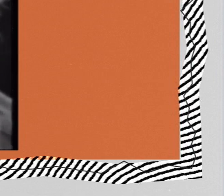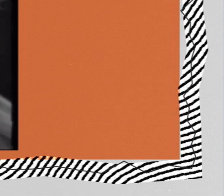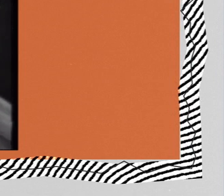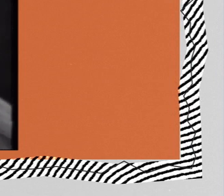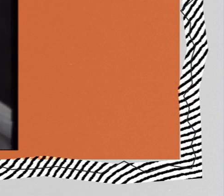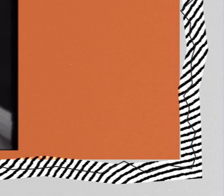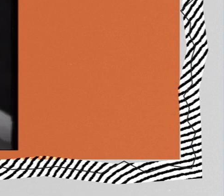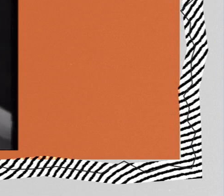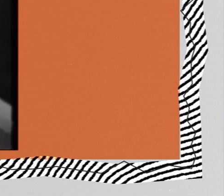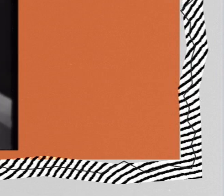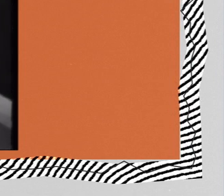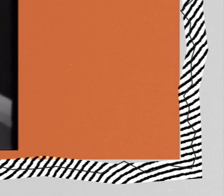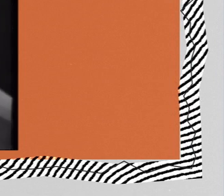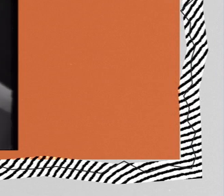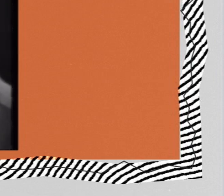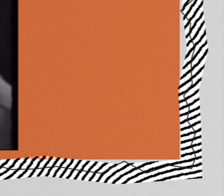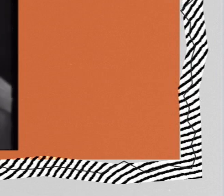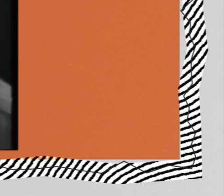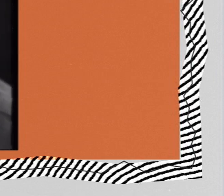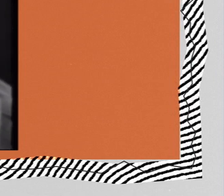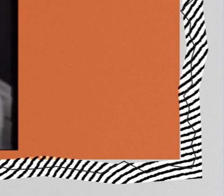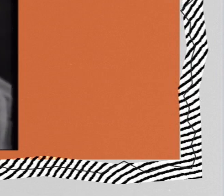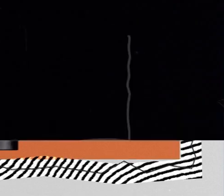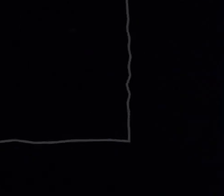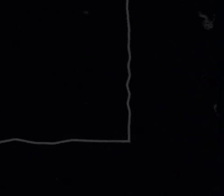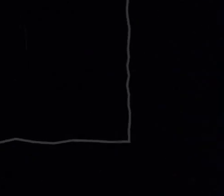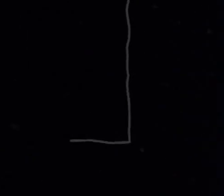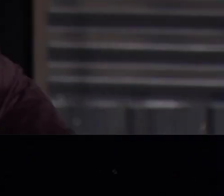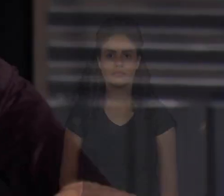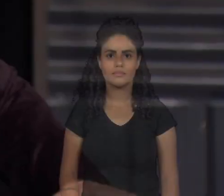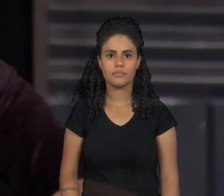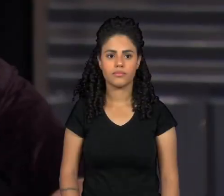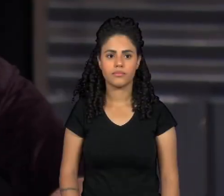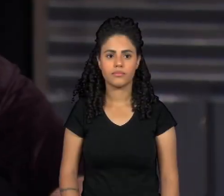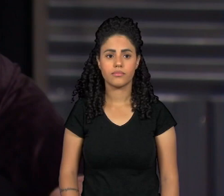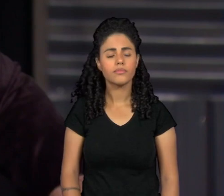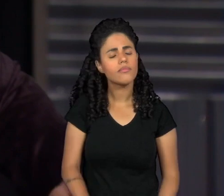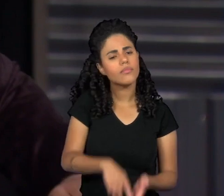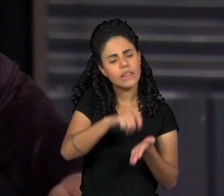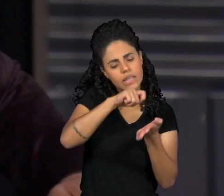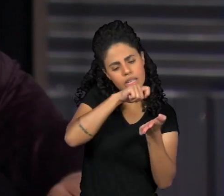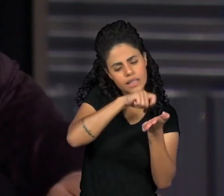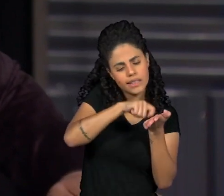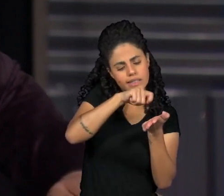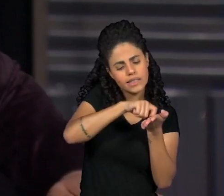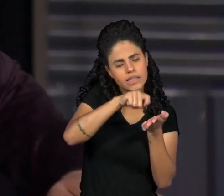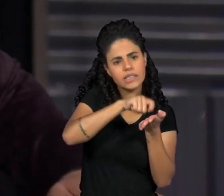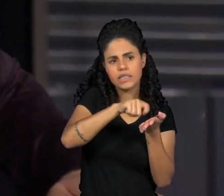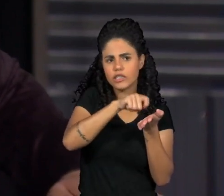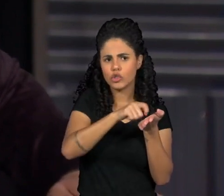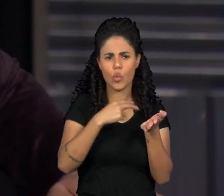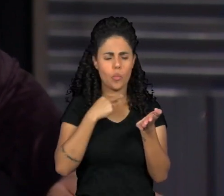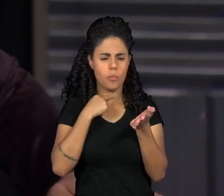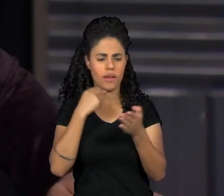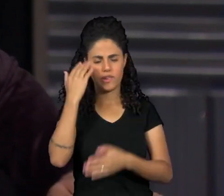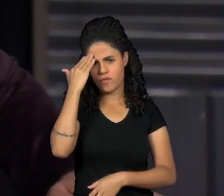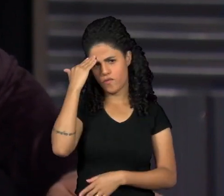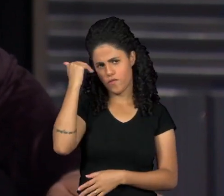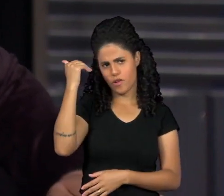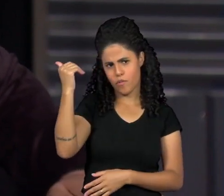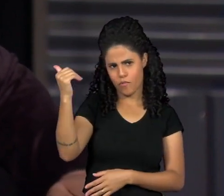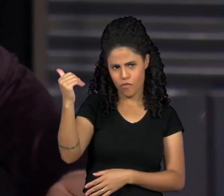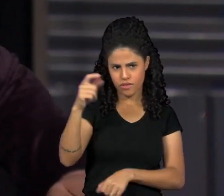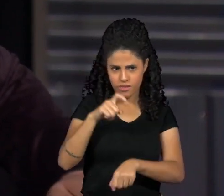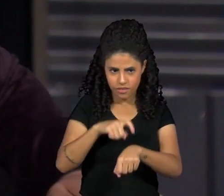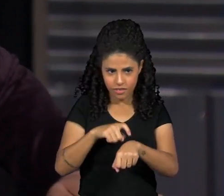Bahia, nega? Não? Então vá. Escritor ocupado, famoso, tem tempo